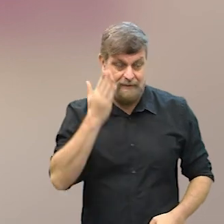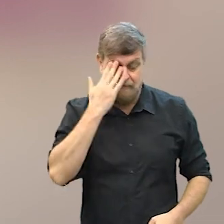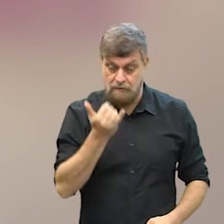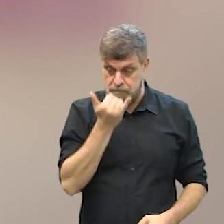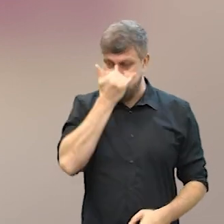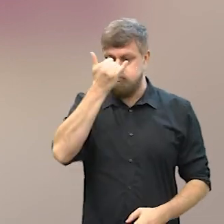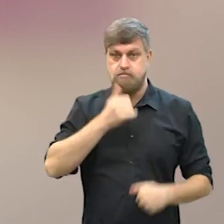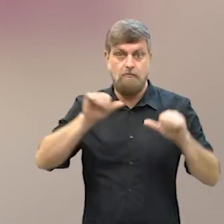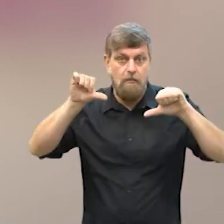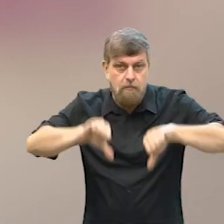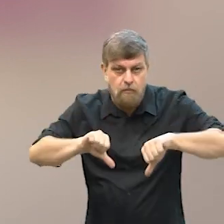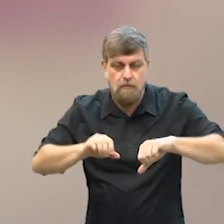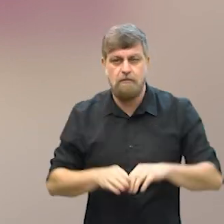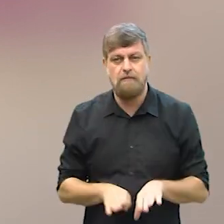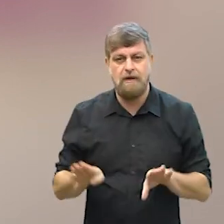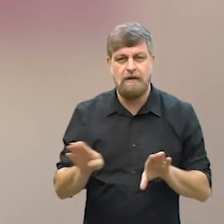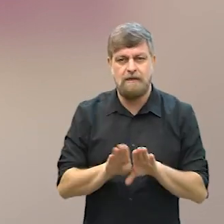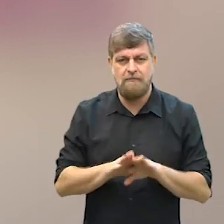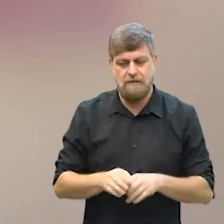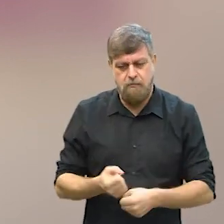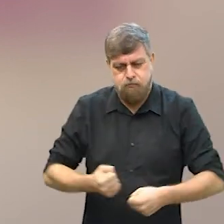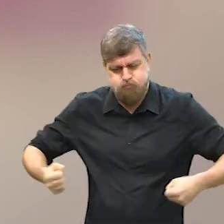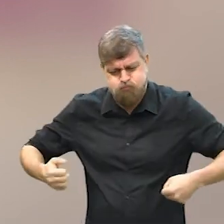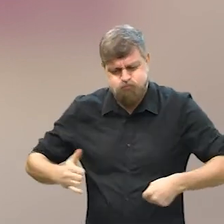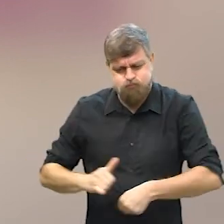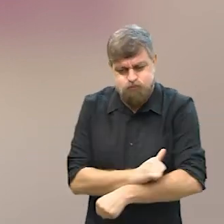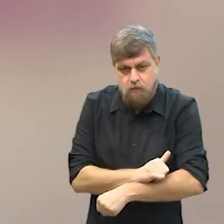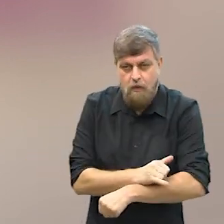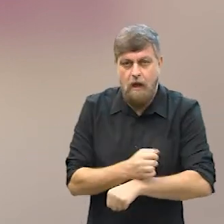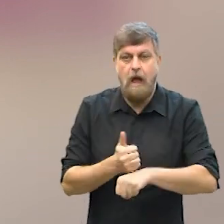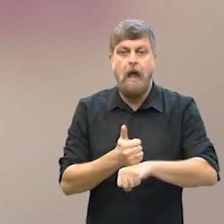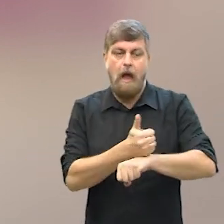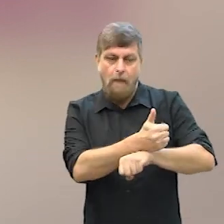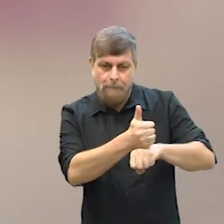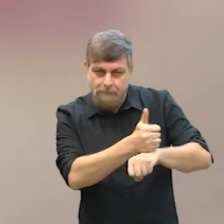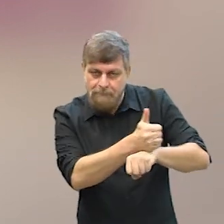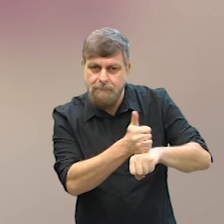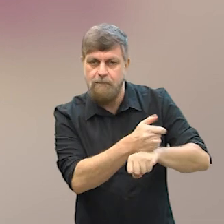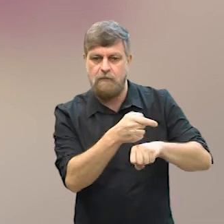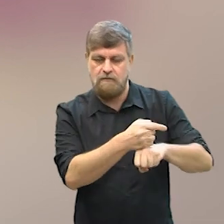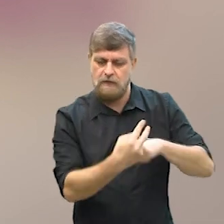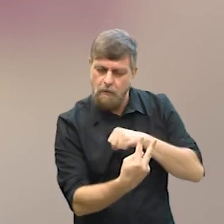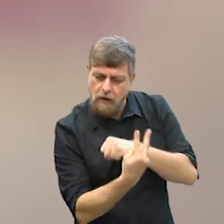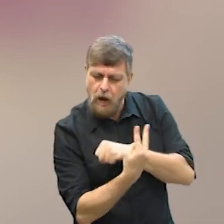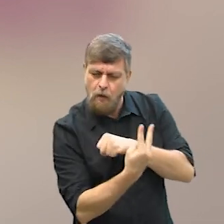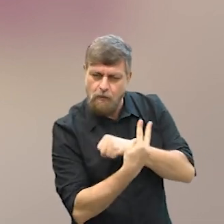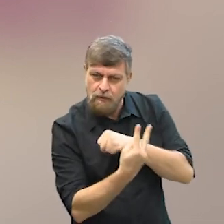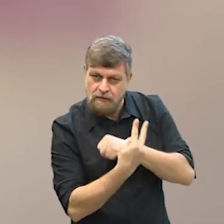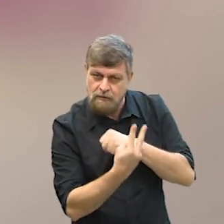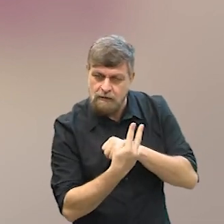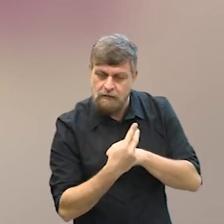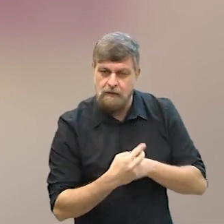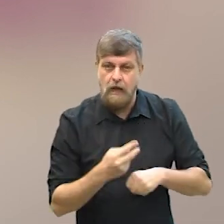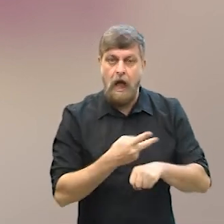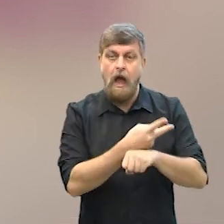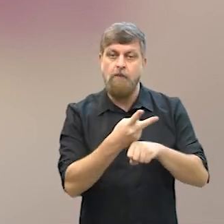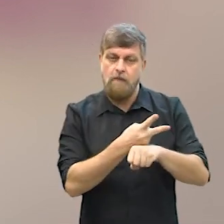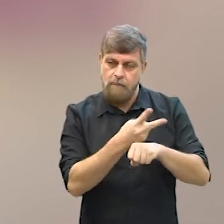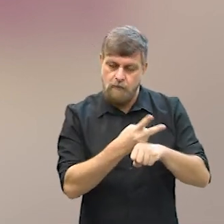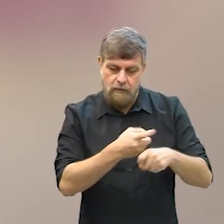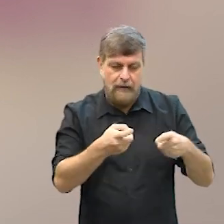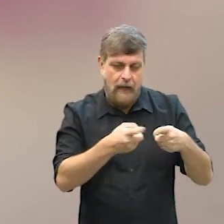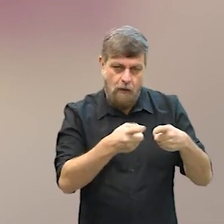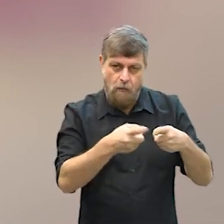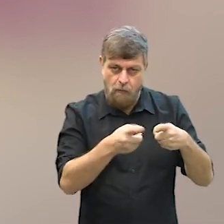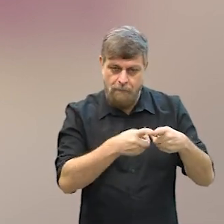uma consequência maior. Se eu tenho um sobrepeso, eu vou procurar controlar esse peso. Se eu não conseguir, eu vou procurar